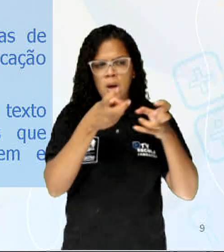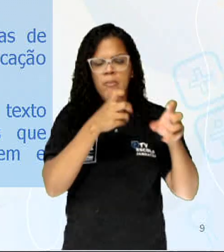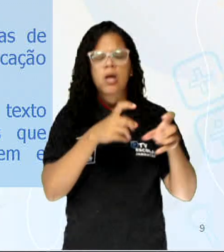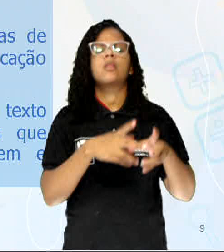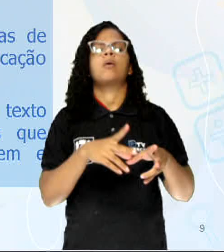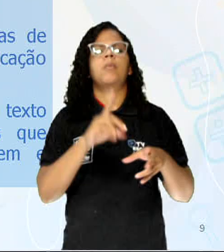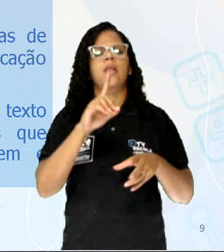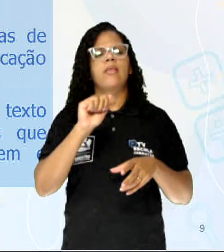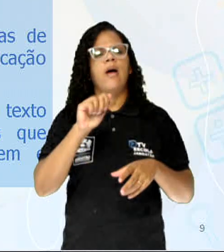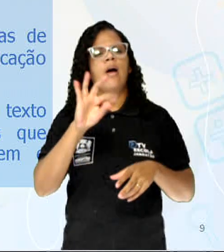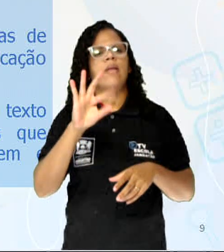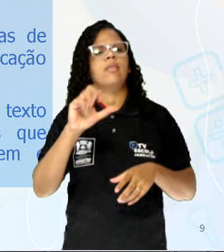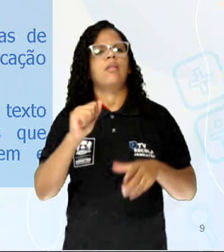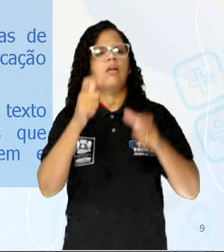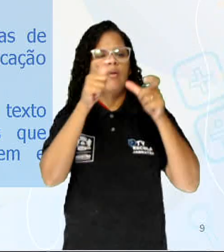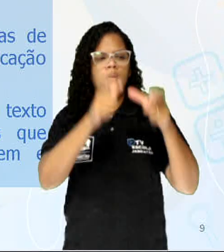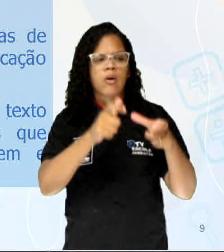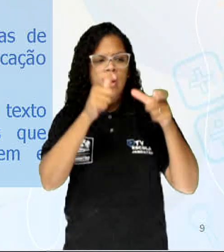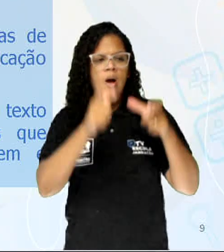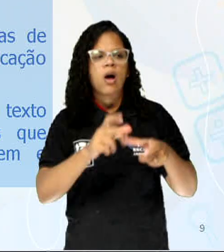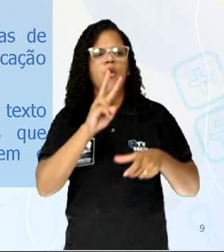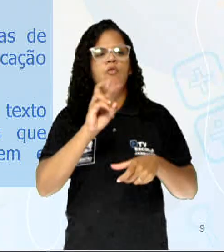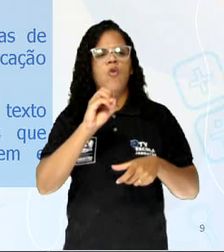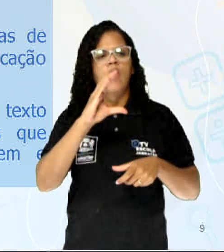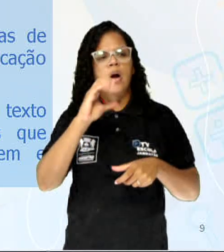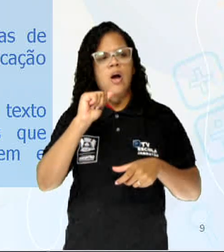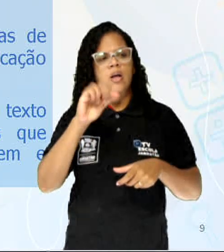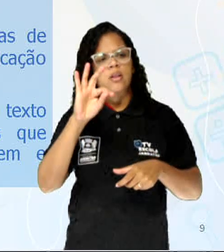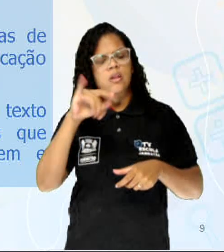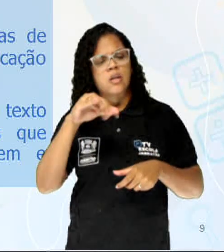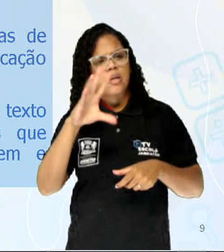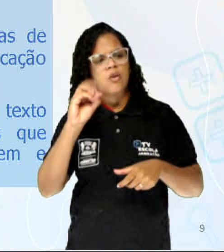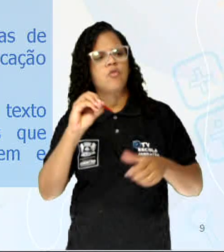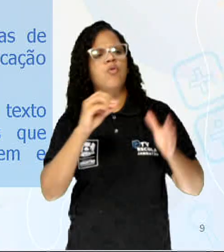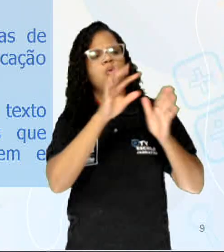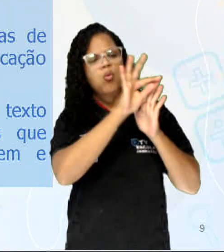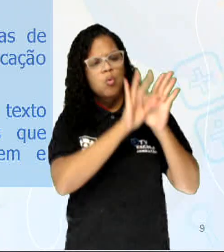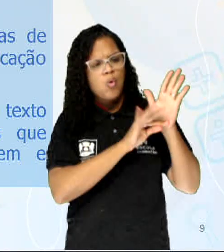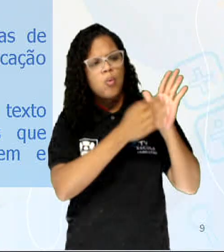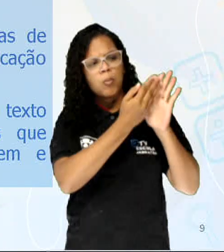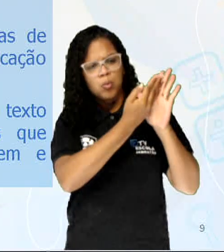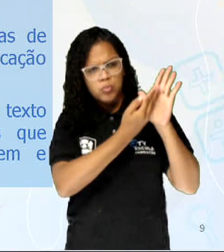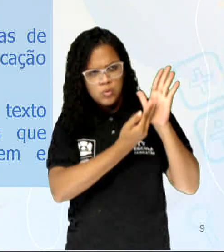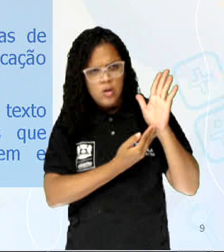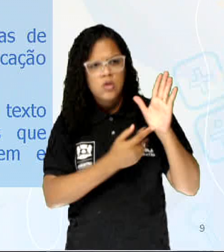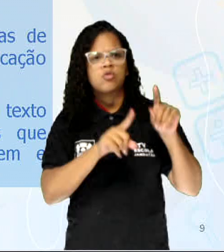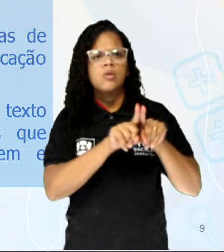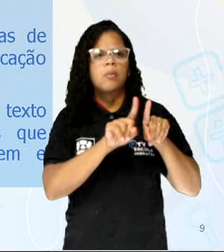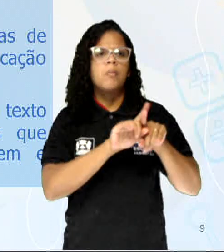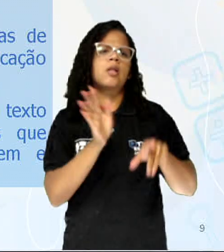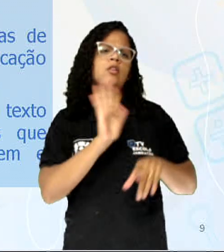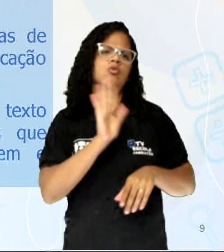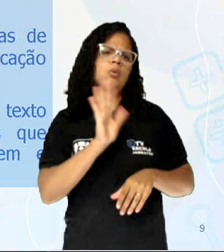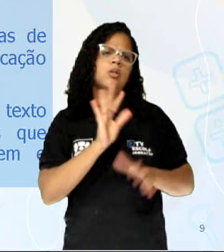local, vocativo, o corpo do texto, né, a despedida e a questão da assinatura.